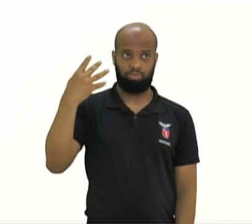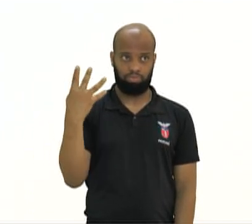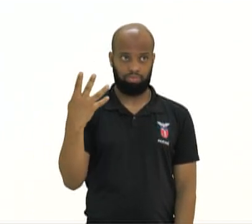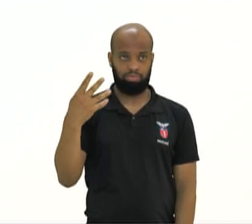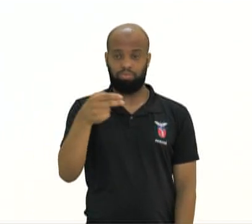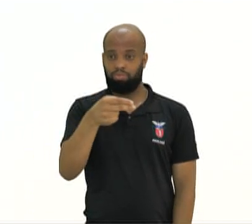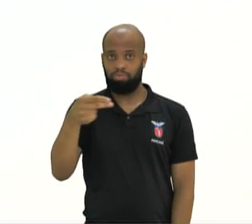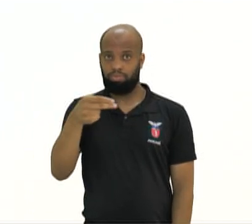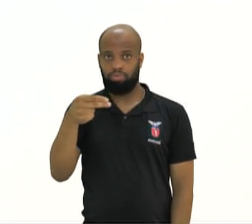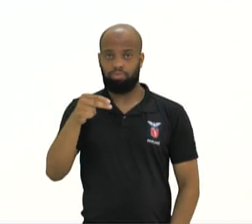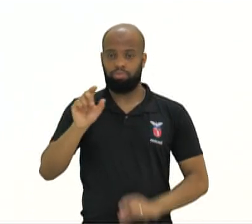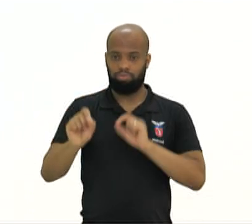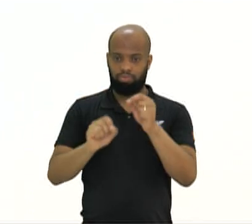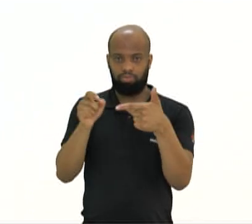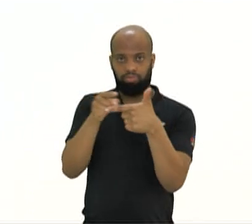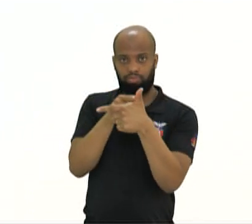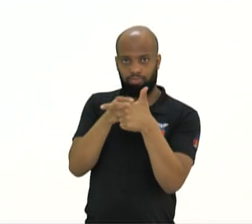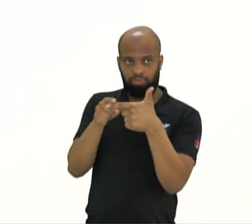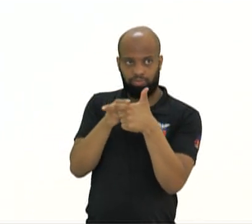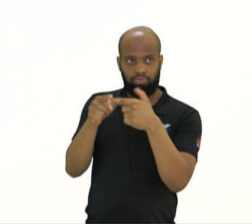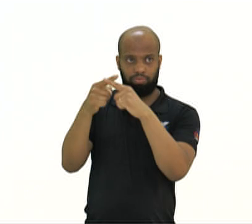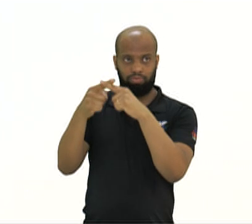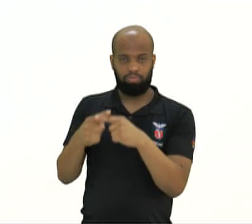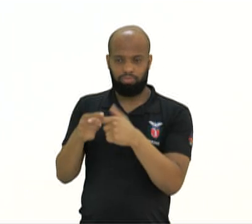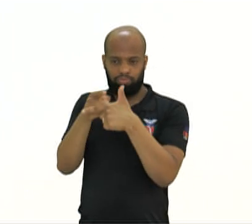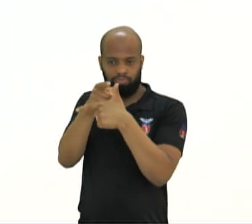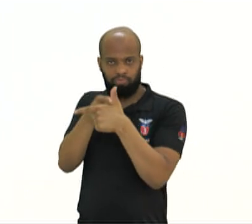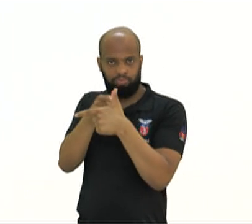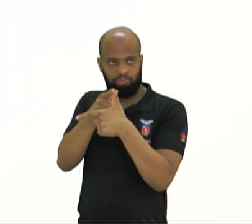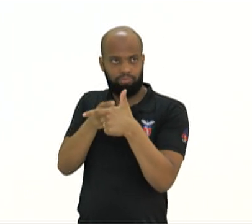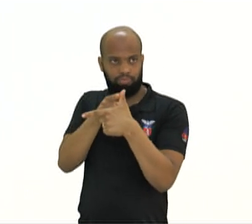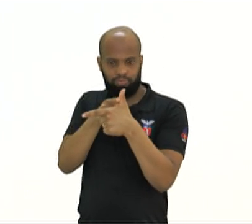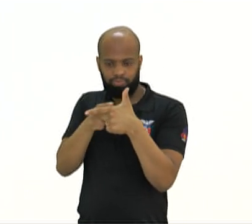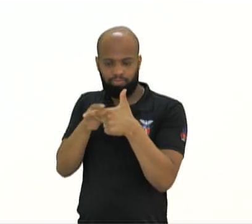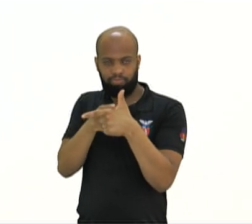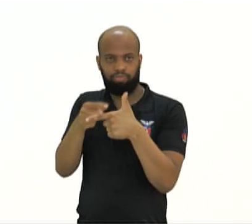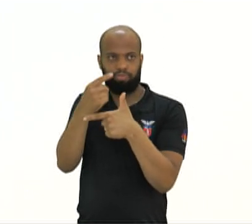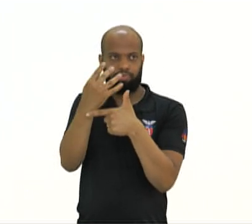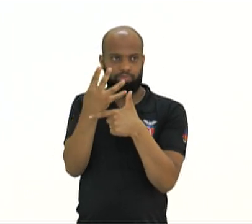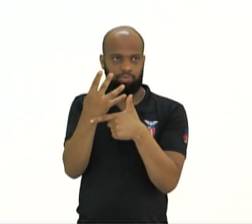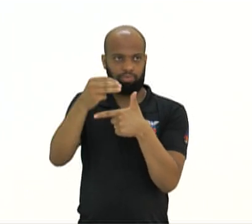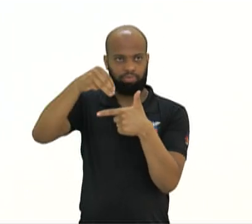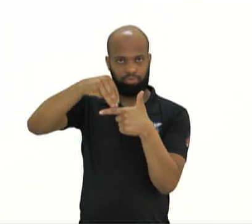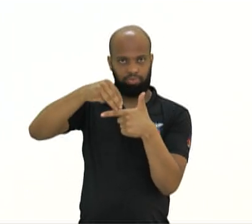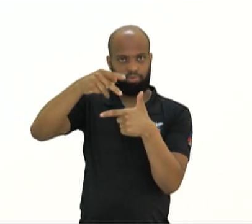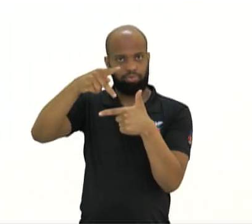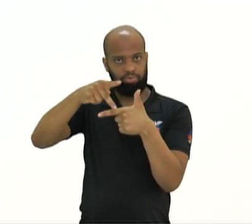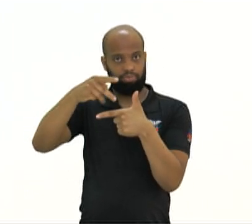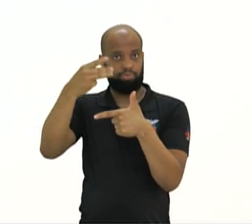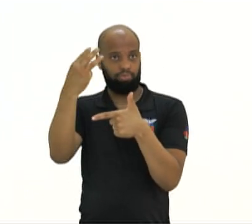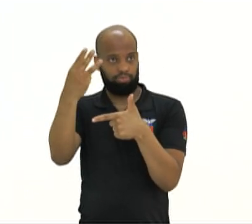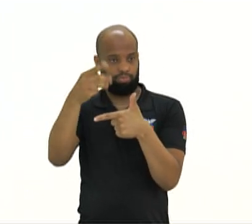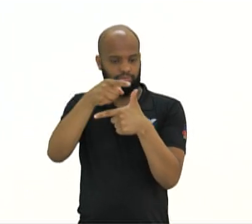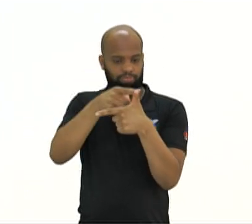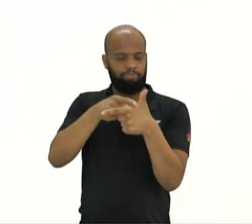O comprimento vezes largura. O comprimento está aqui escrito, a largura eu não sei quanto é.